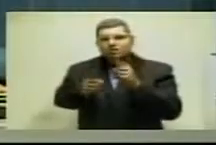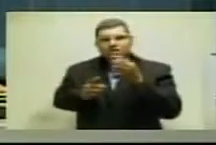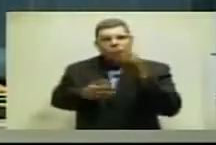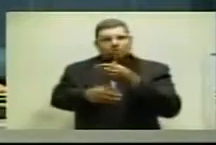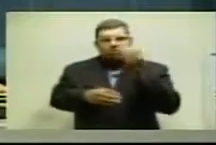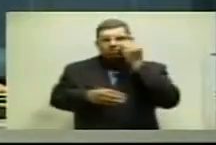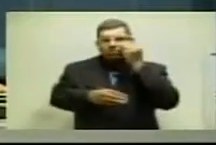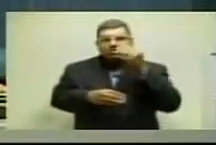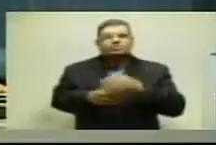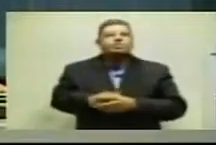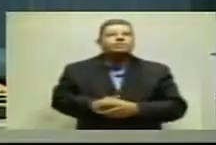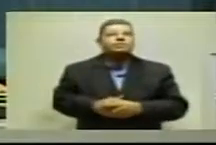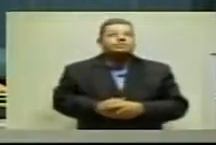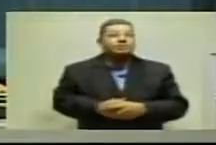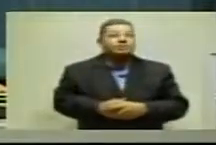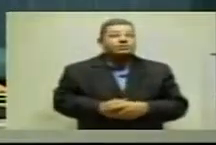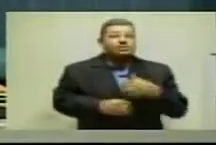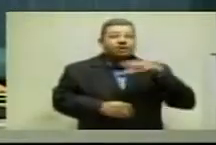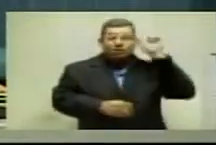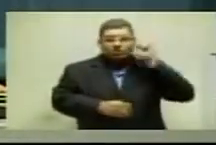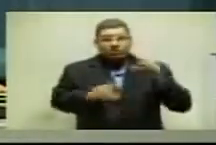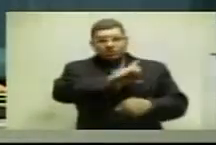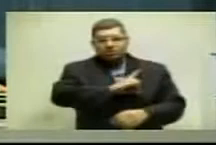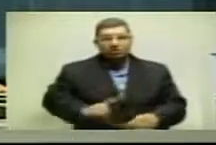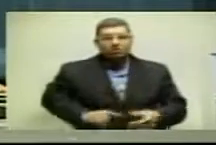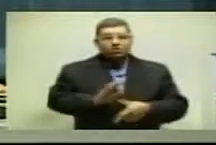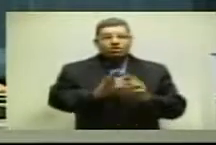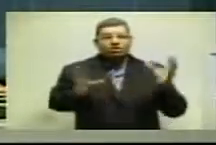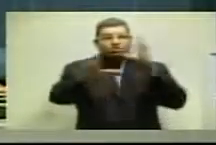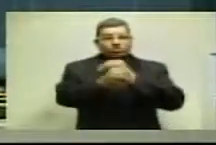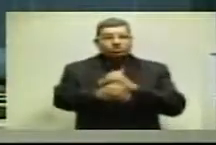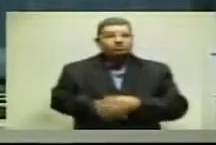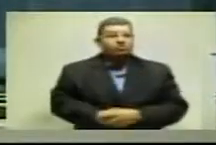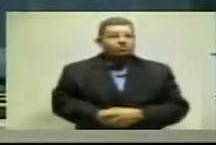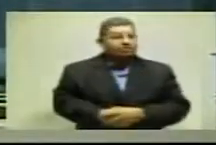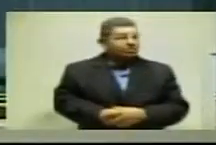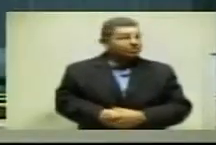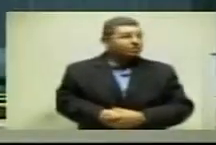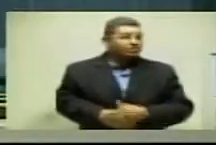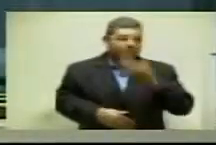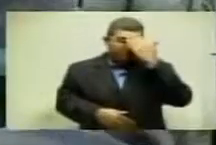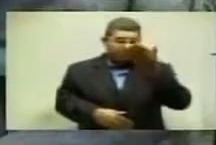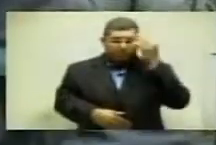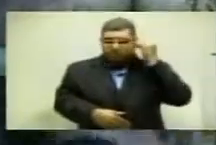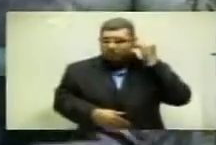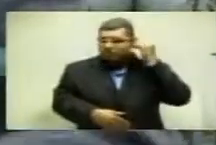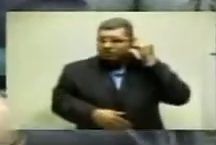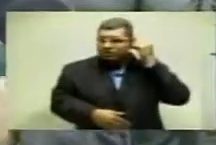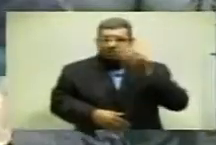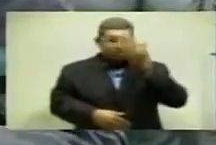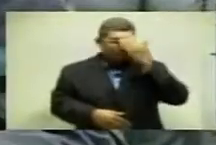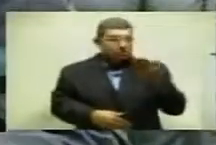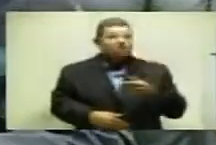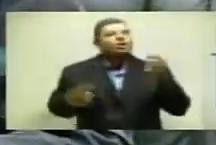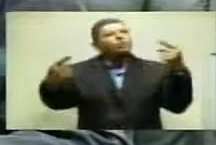danosa aos interesses do polo industrial de Manaus. Eu ouço o deputado Zé Ricardo antes de concluir. Obrigado, deputado Marcelo. Quero